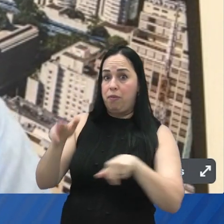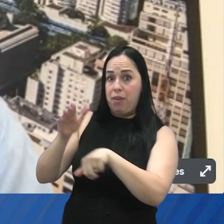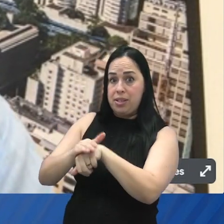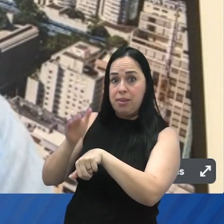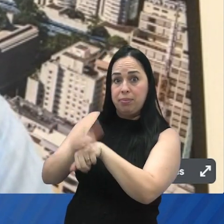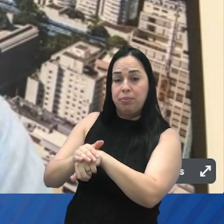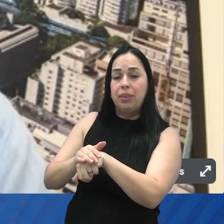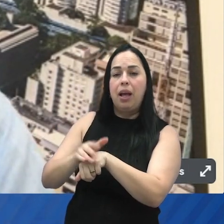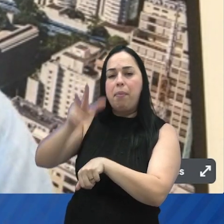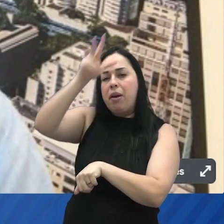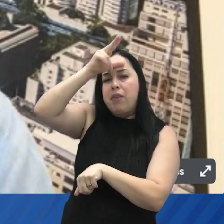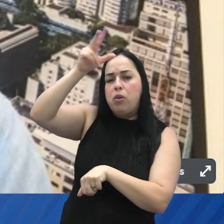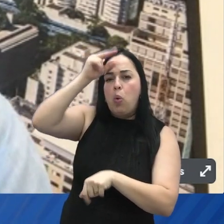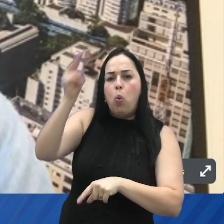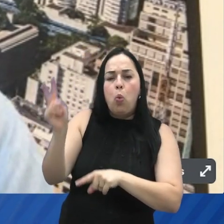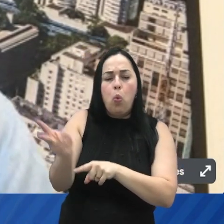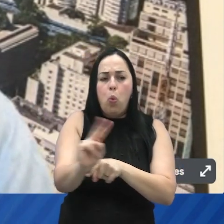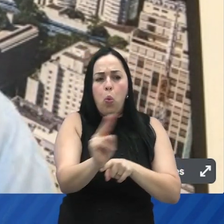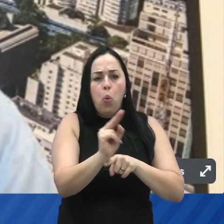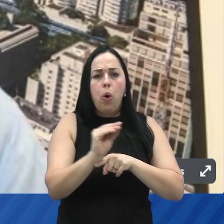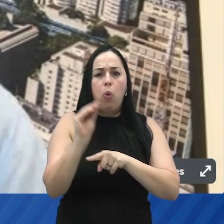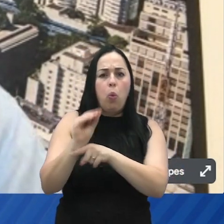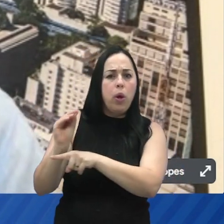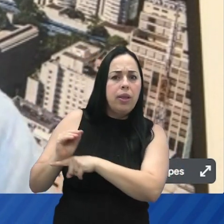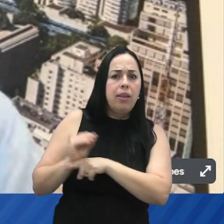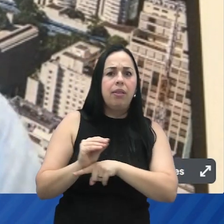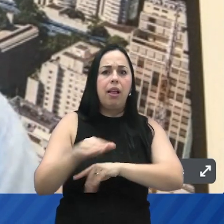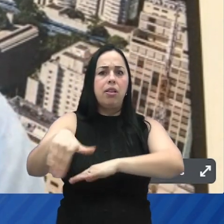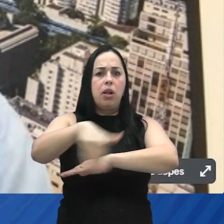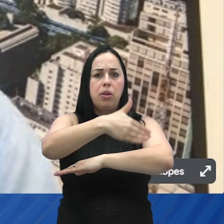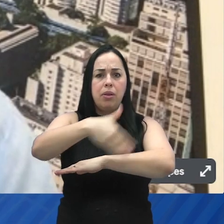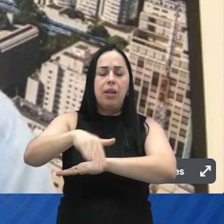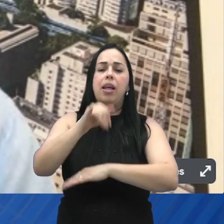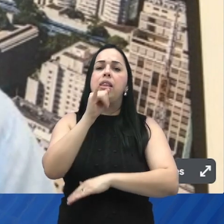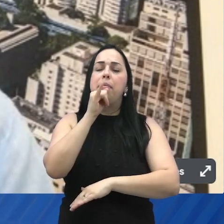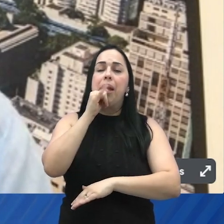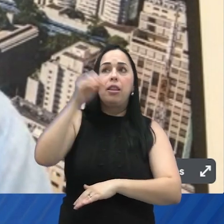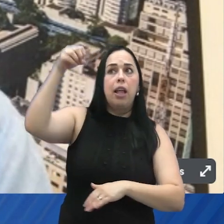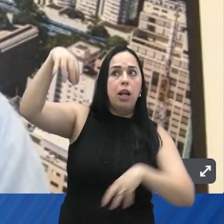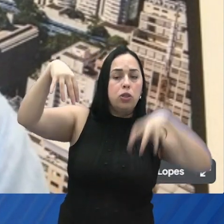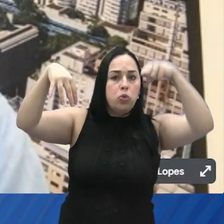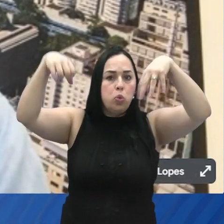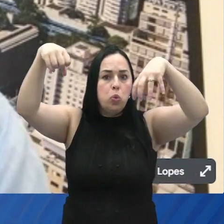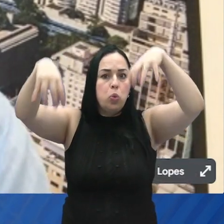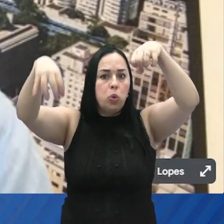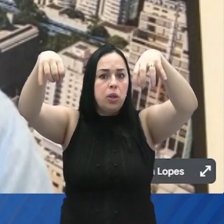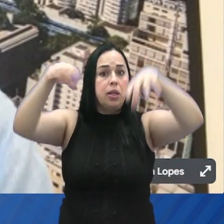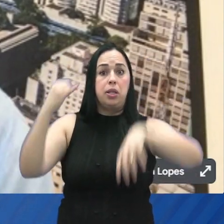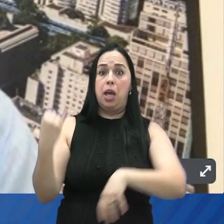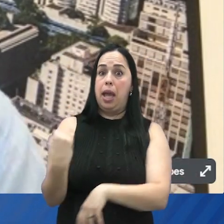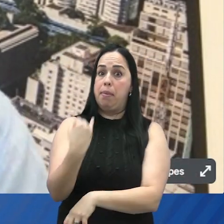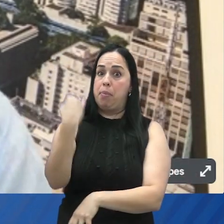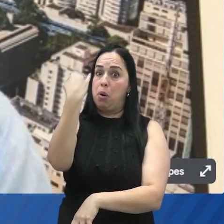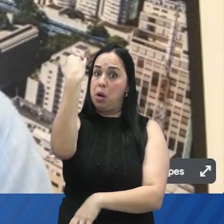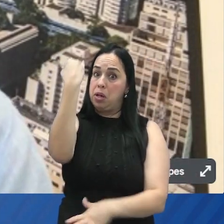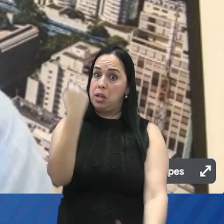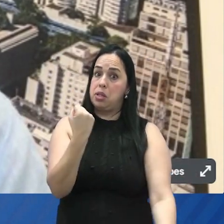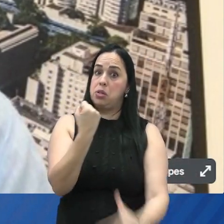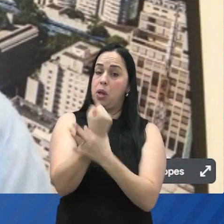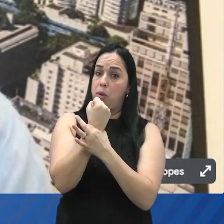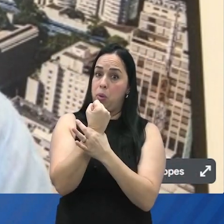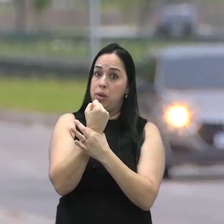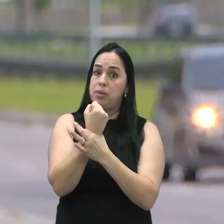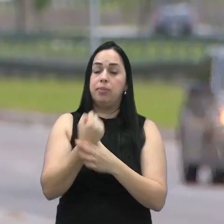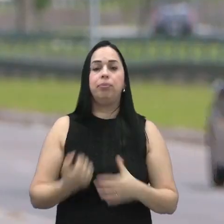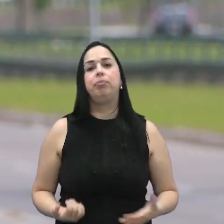a prefeitura está cuidando de todas as ruas, como, por exemplo, a iluminação pública, que tem um papel muito grande na questão de